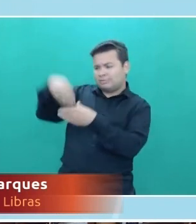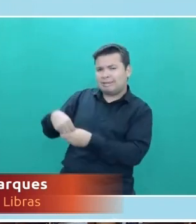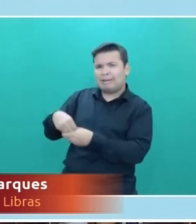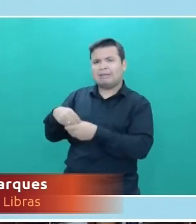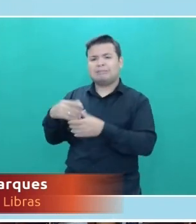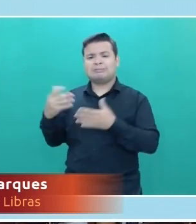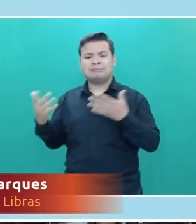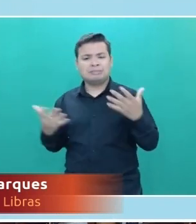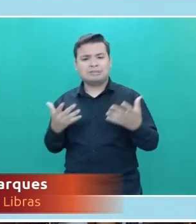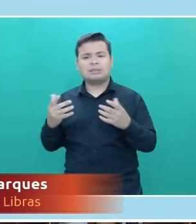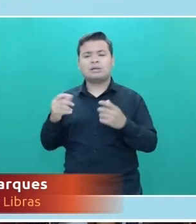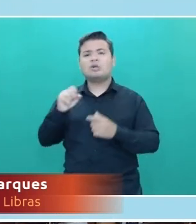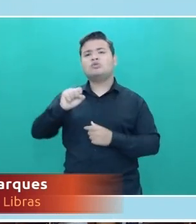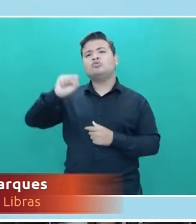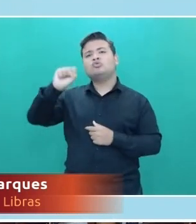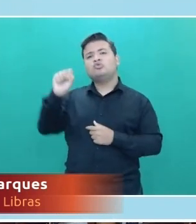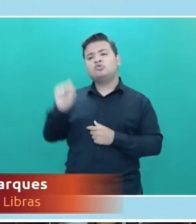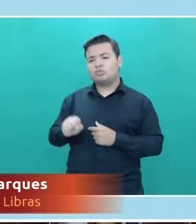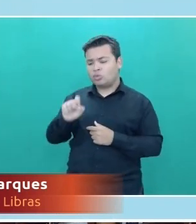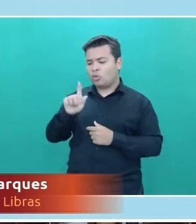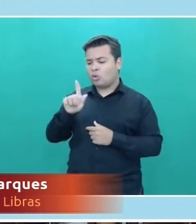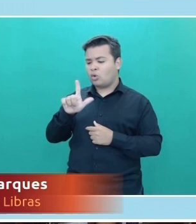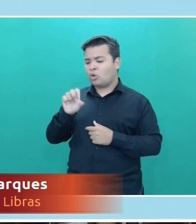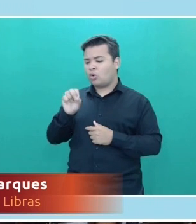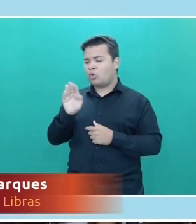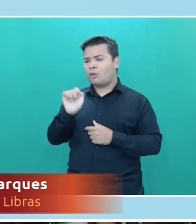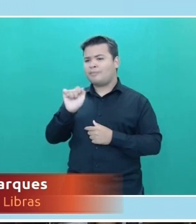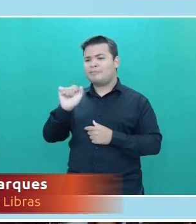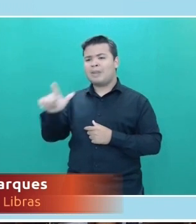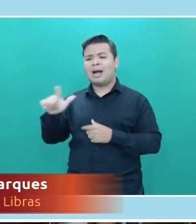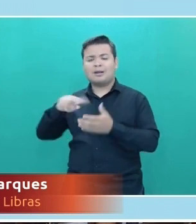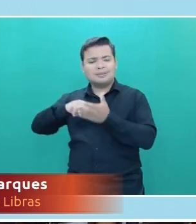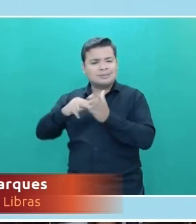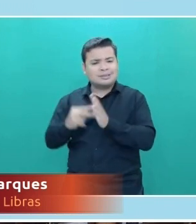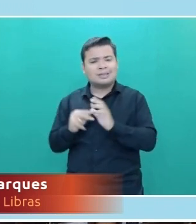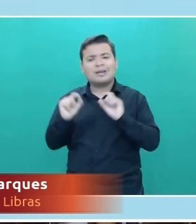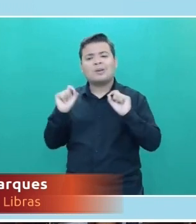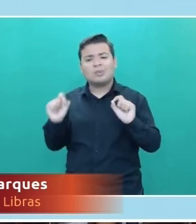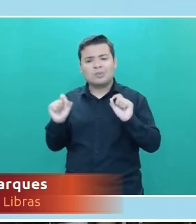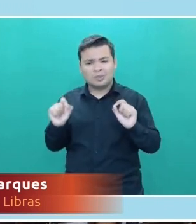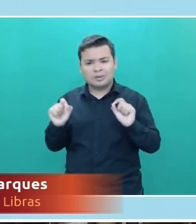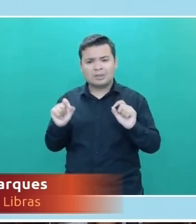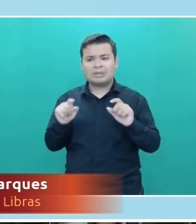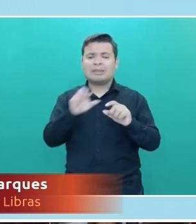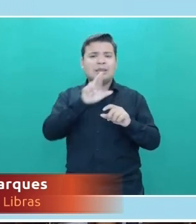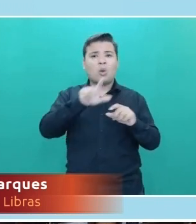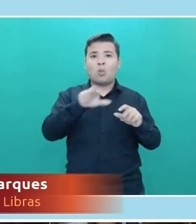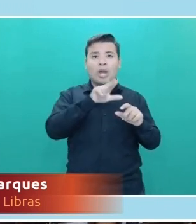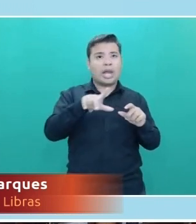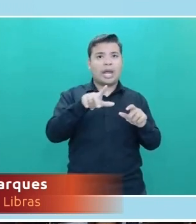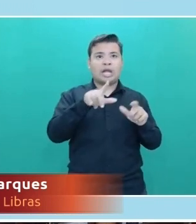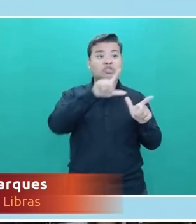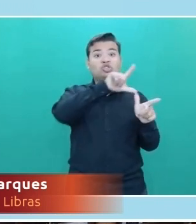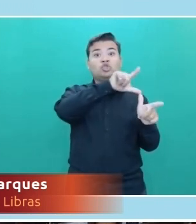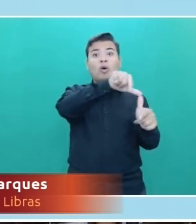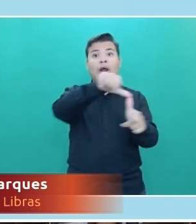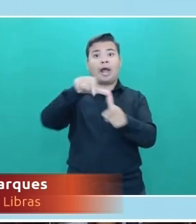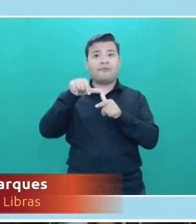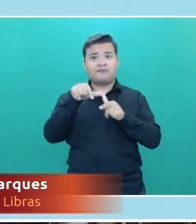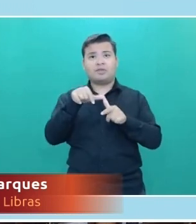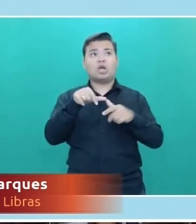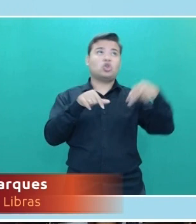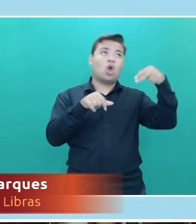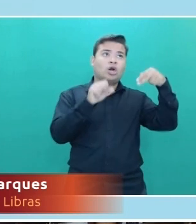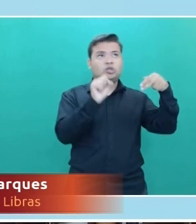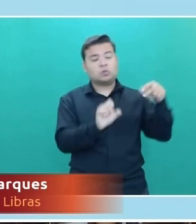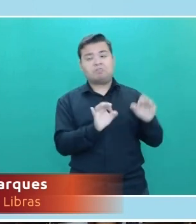global é um conceito geopolítico, né, professora? Dá para explicar para a gente como é que esse conceito funciona? Não tem nada a ver com geografia, né? Não tem nada a ver com estar no norte ou no sul?